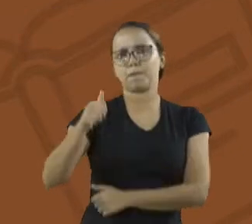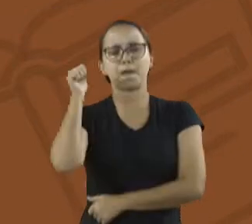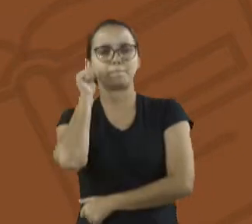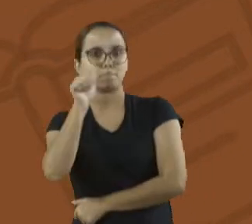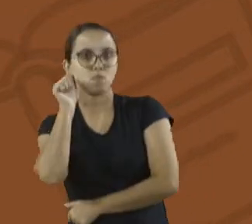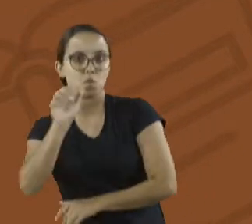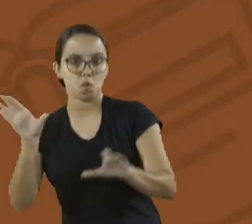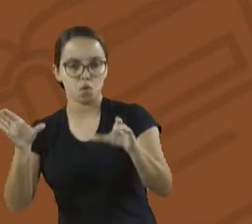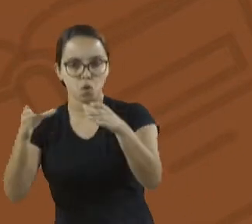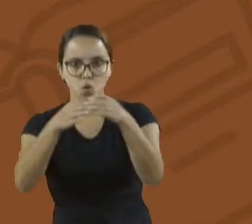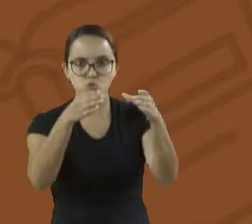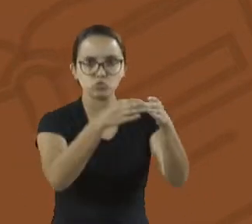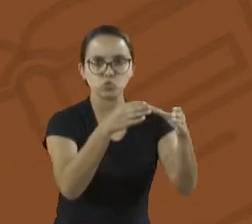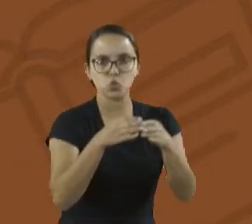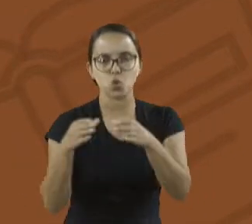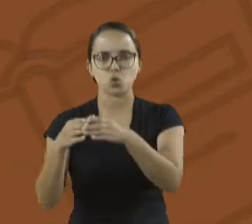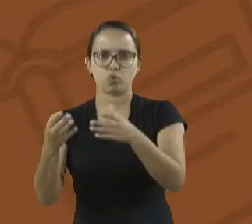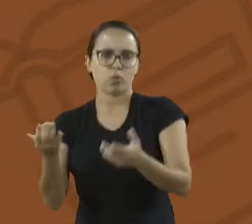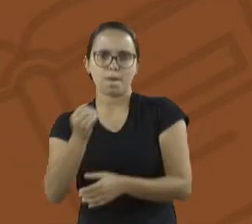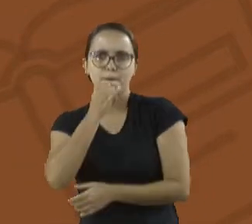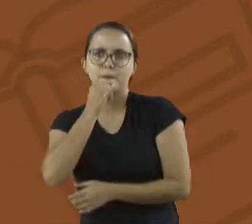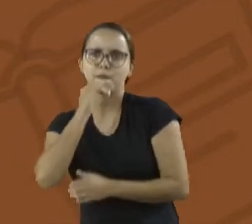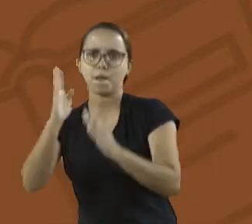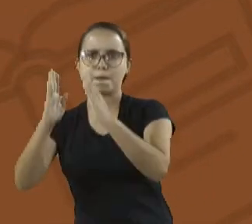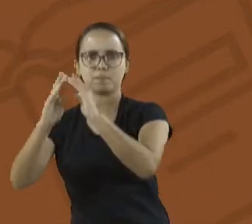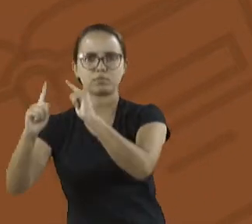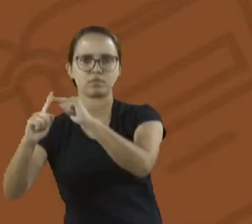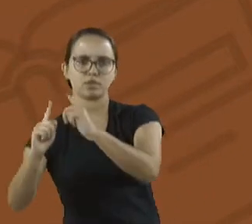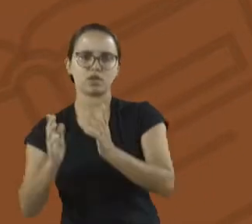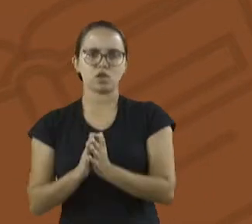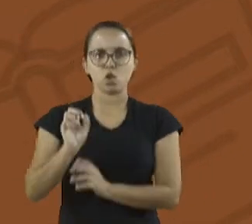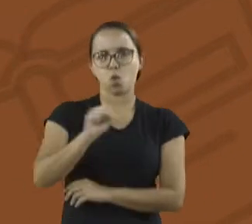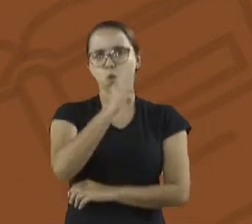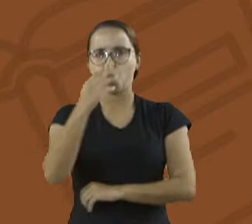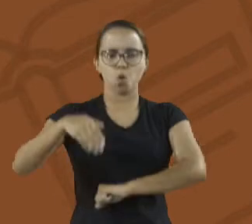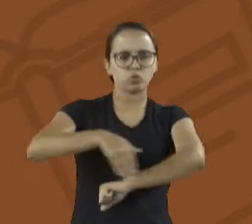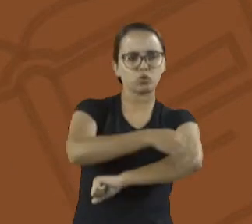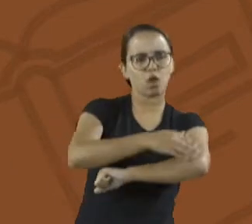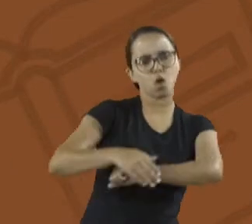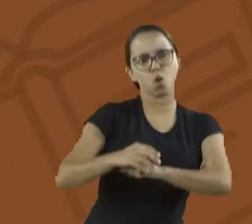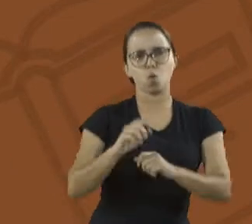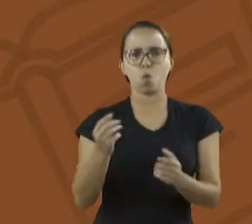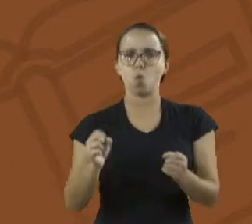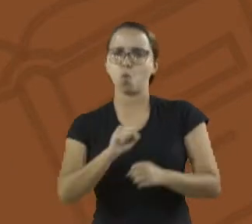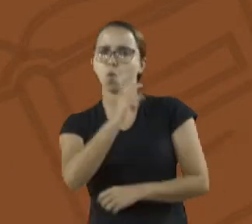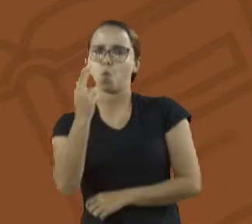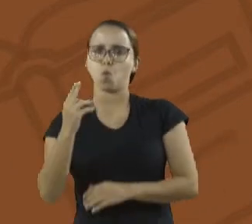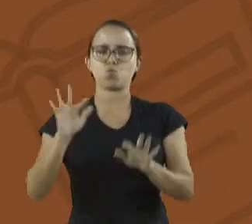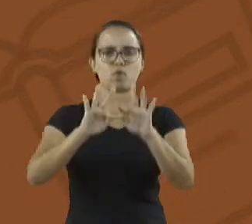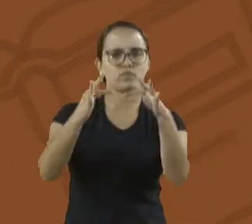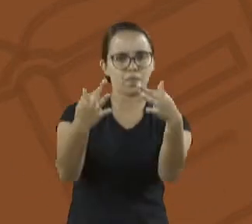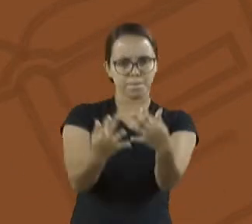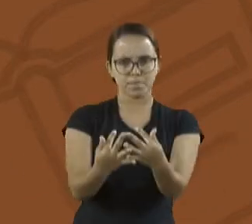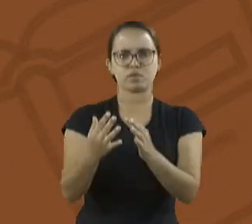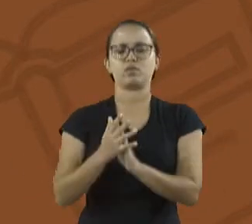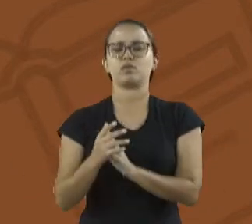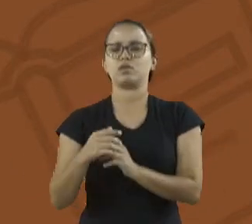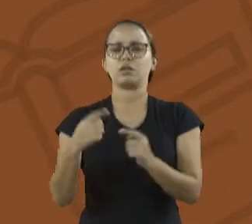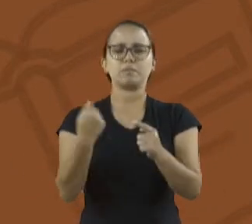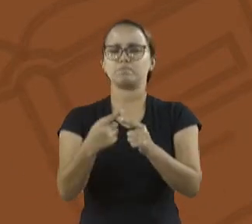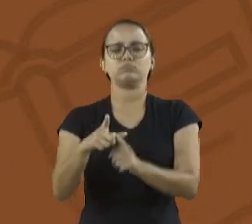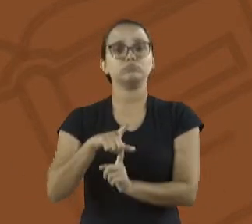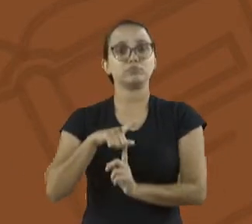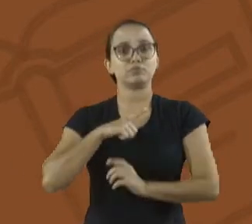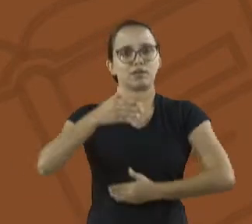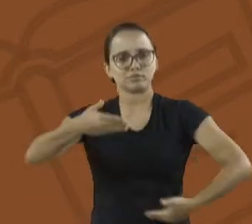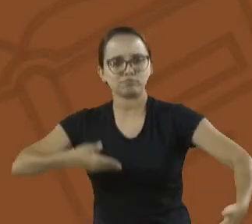grupos, que seja na igreja, que seja na rua, ou até na própria família, que é o mais comum. Quando se conversa, quando a